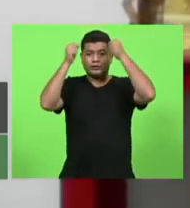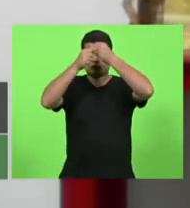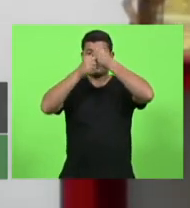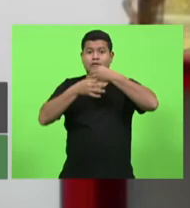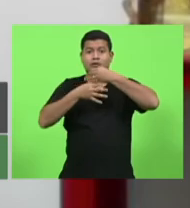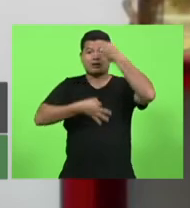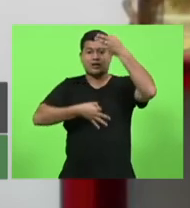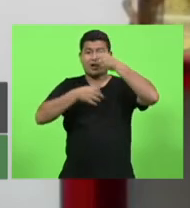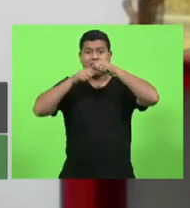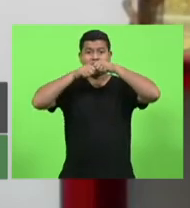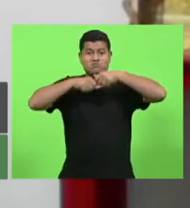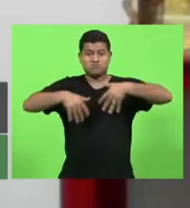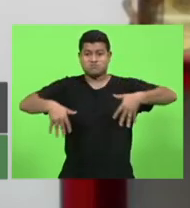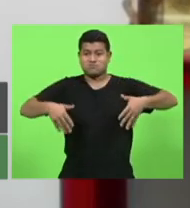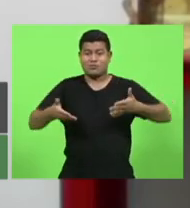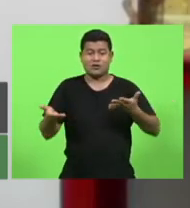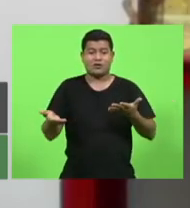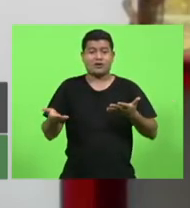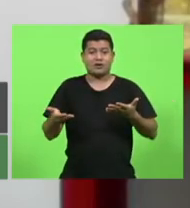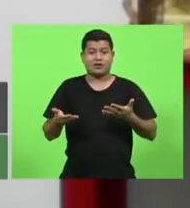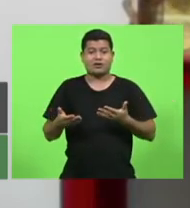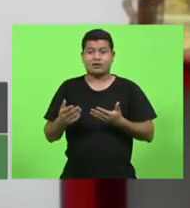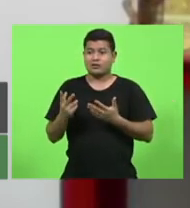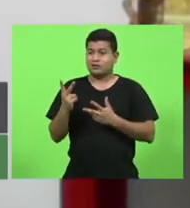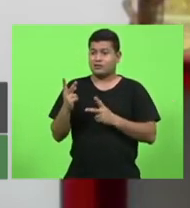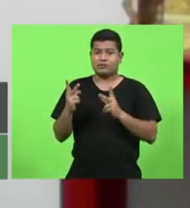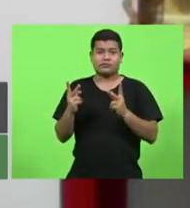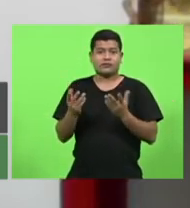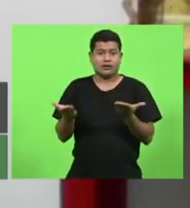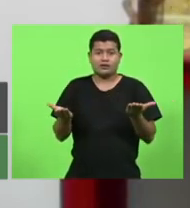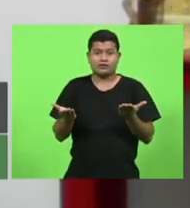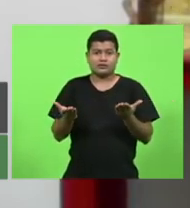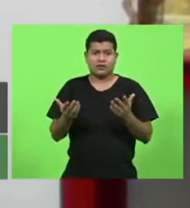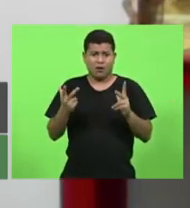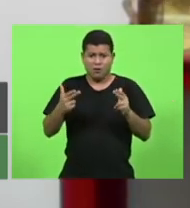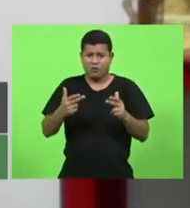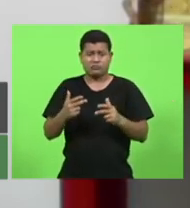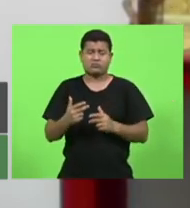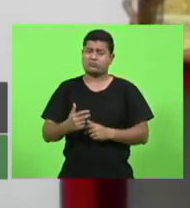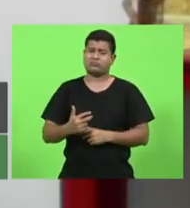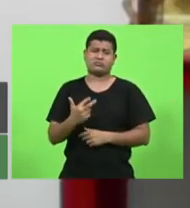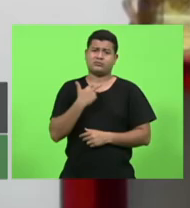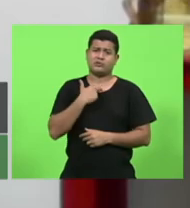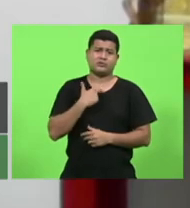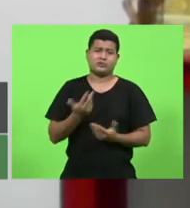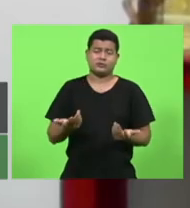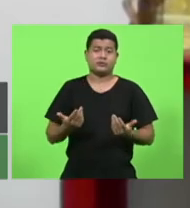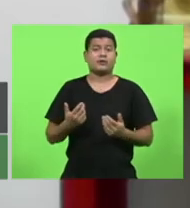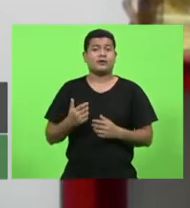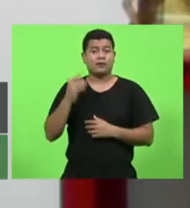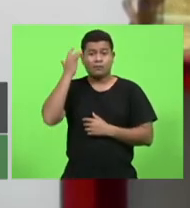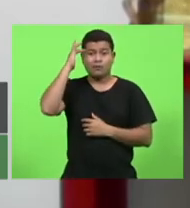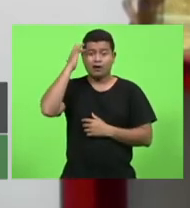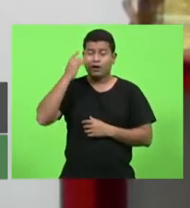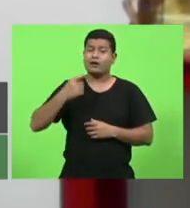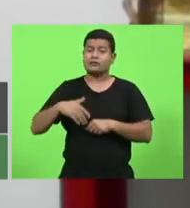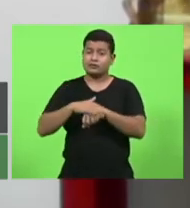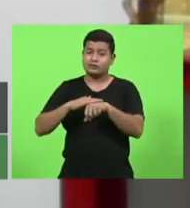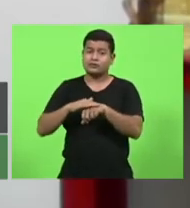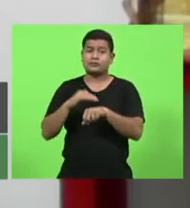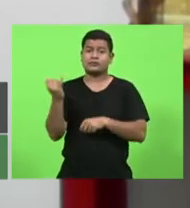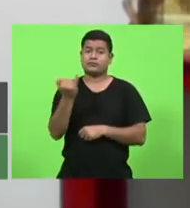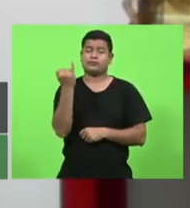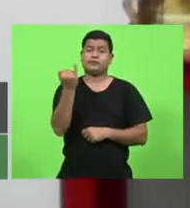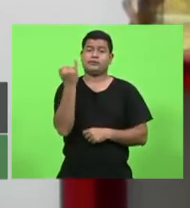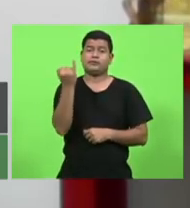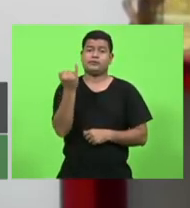anos. Né? Então, essa situação, eu acho, esse diálogo, acho que é importante a gente ter